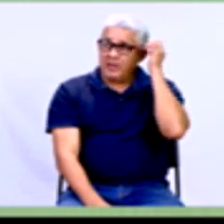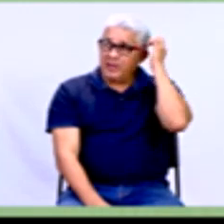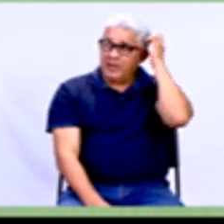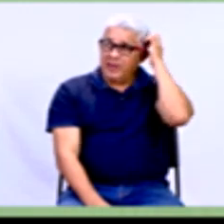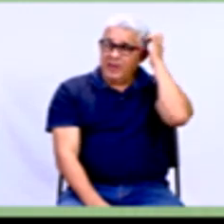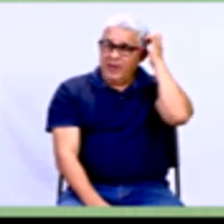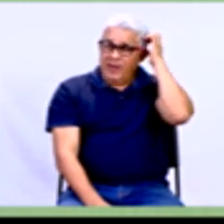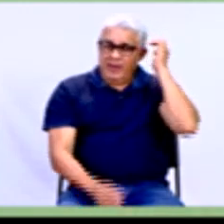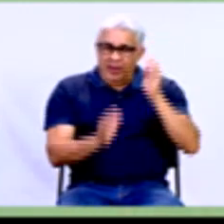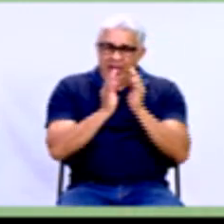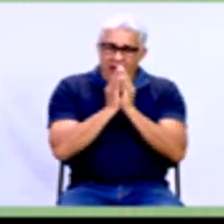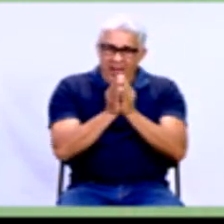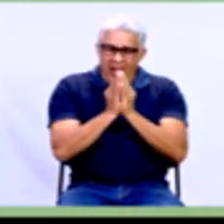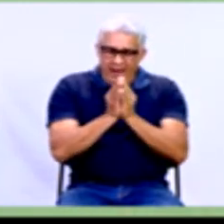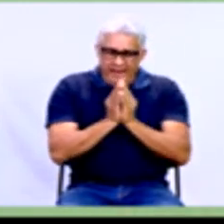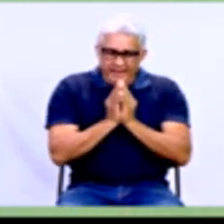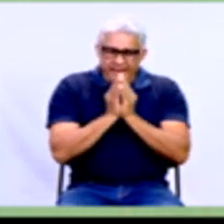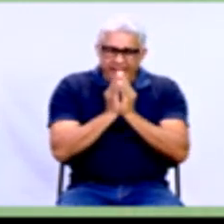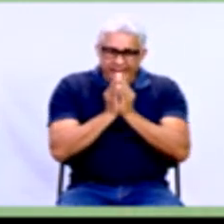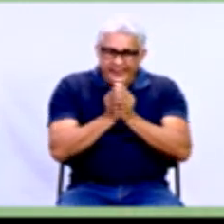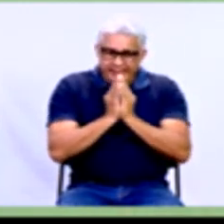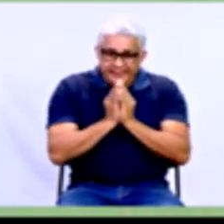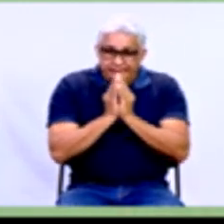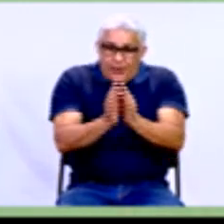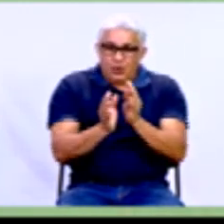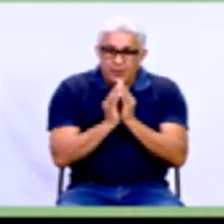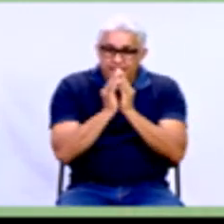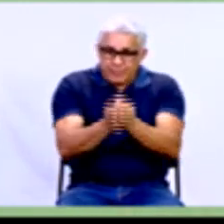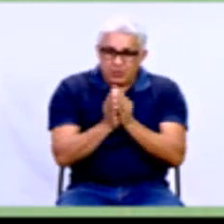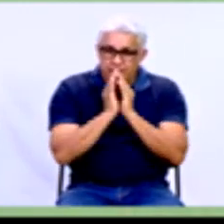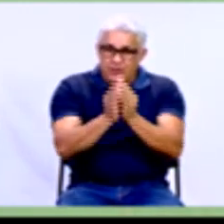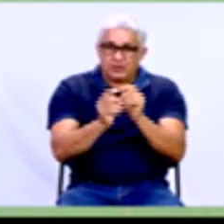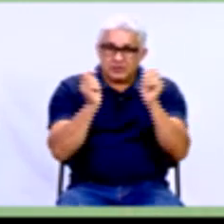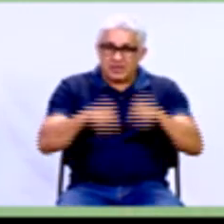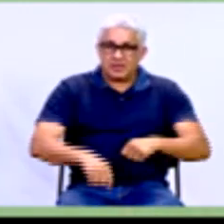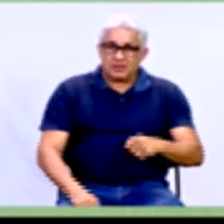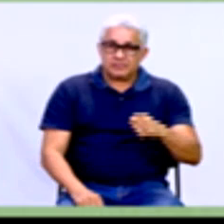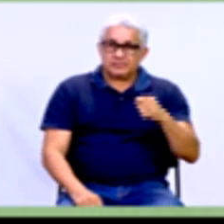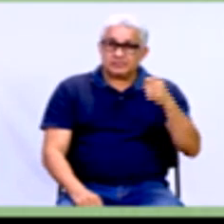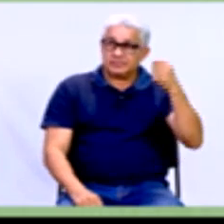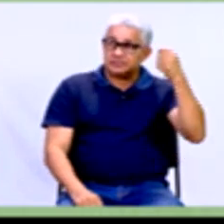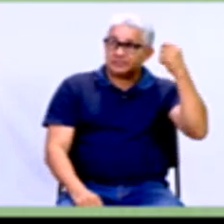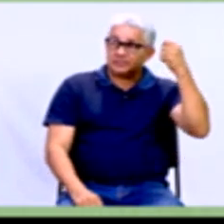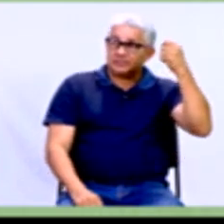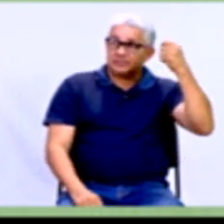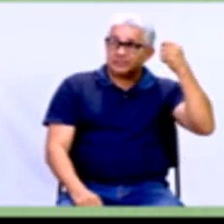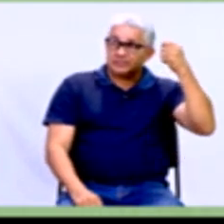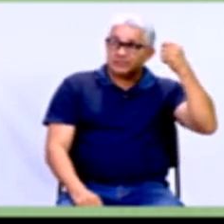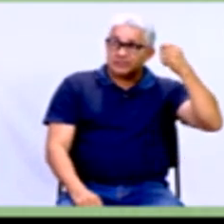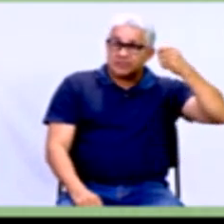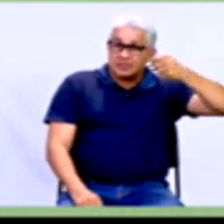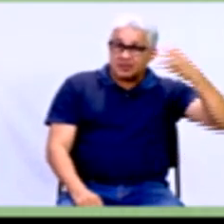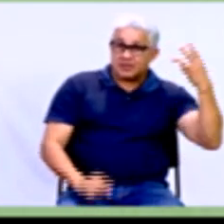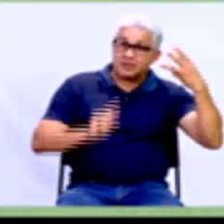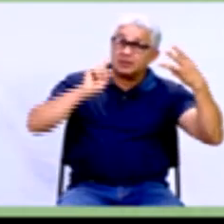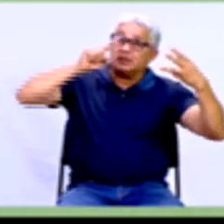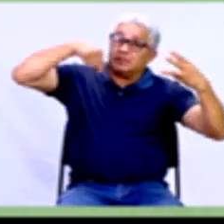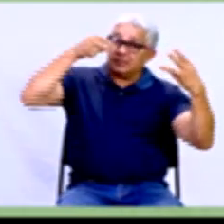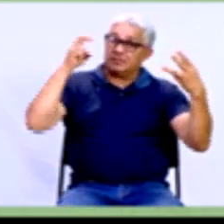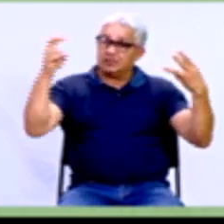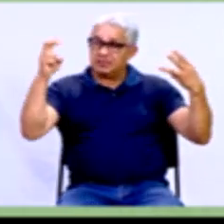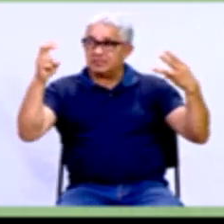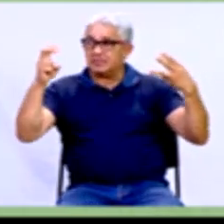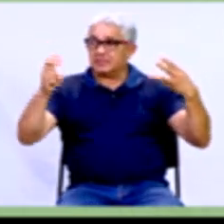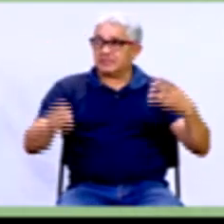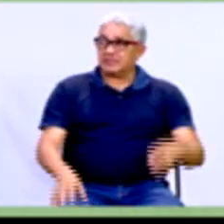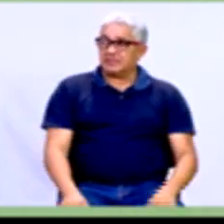de um dado, qual a probabilidade de obtermos um 3 e depois um 5? Tá?